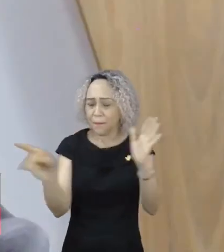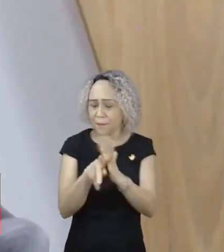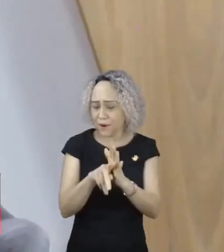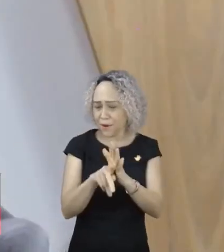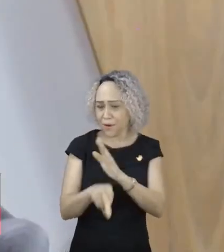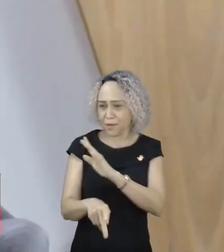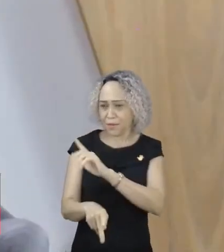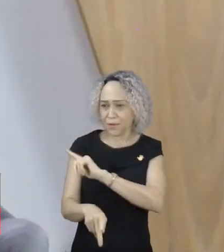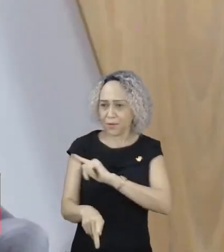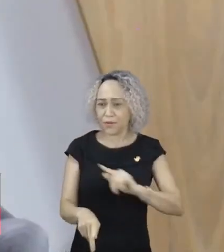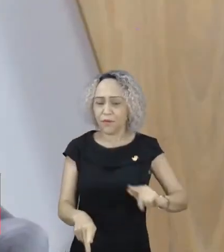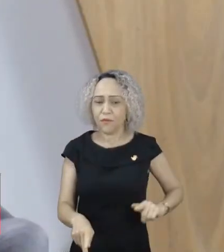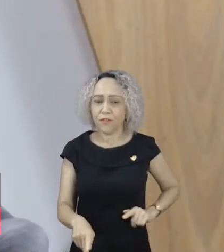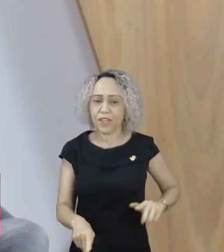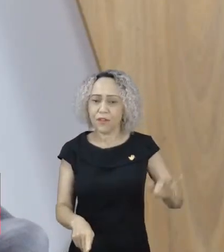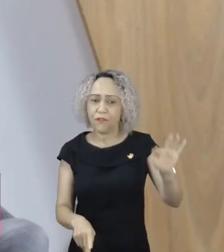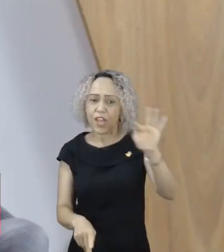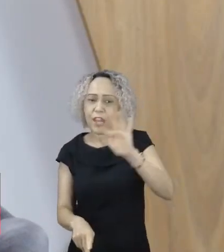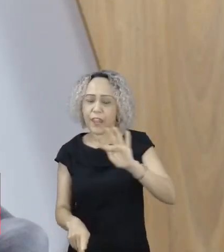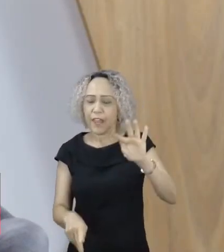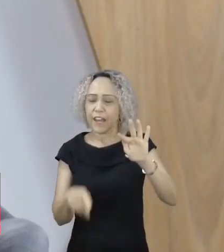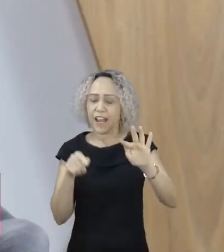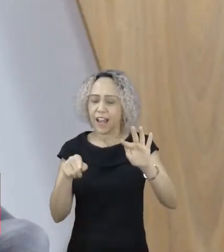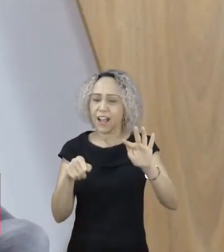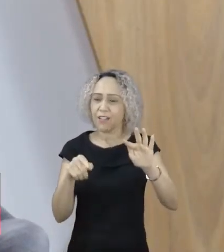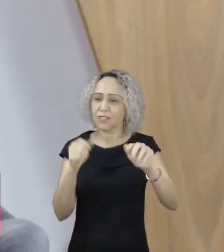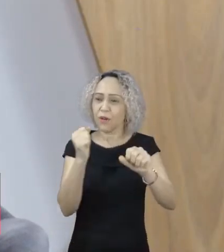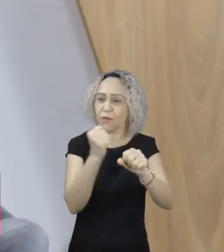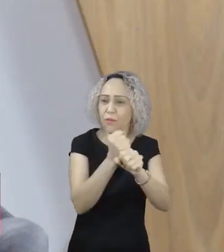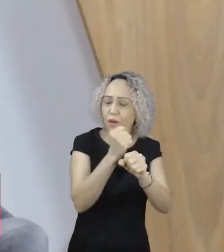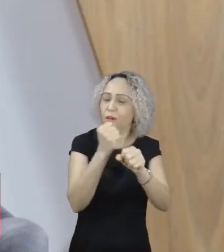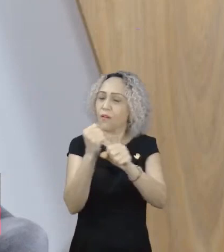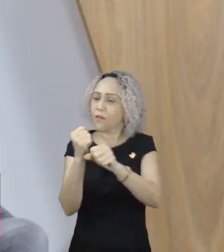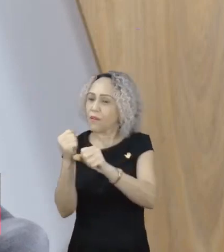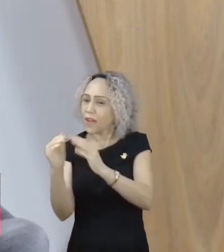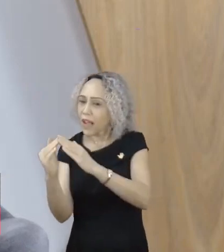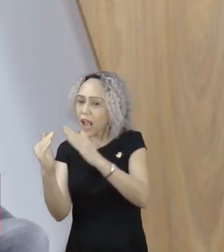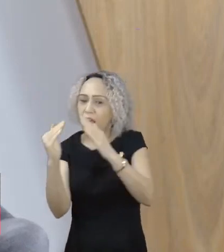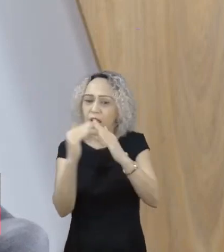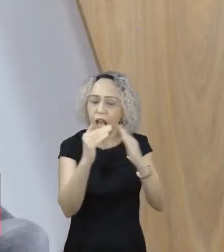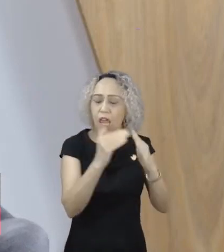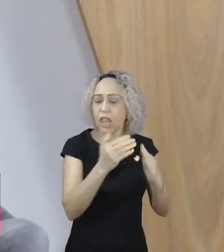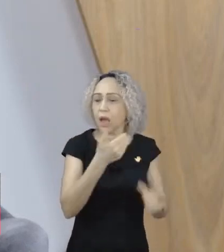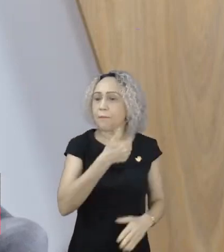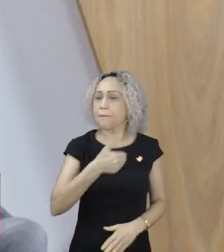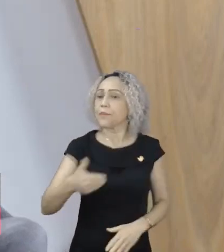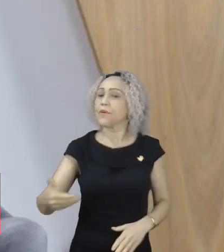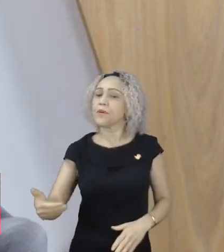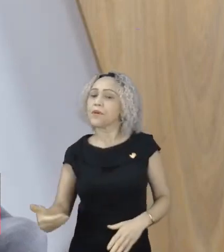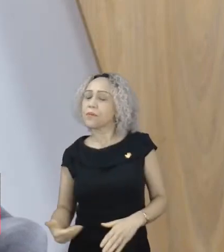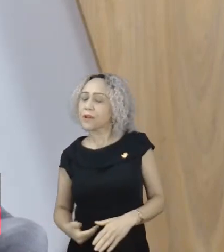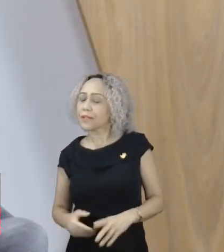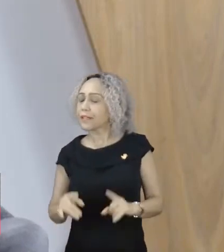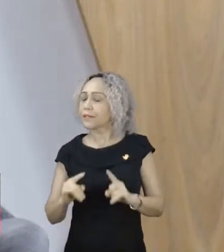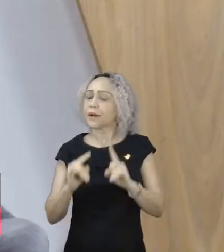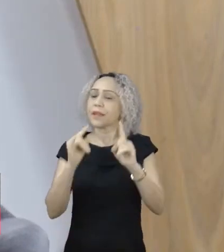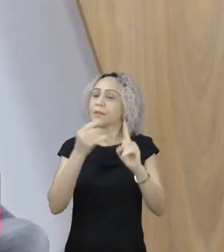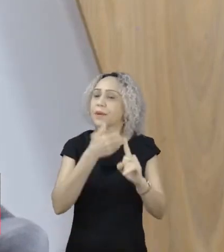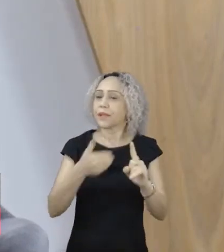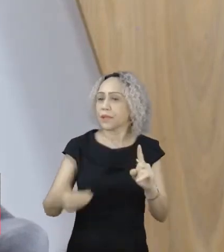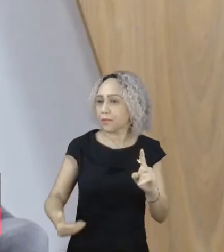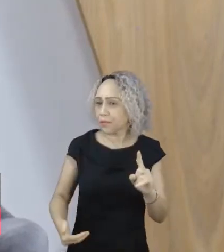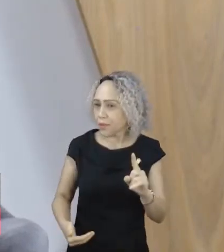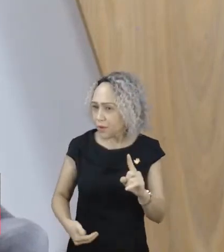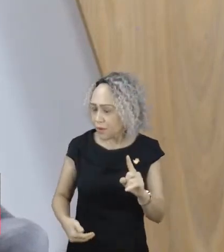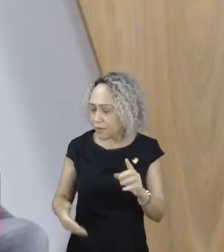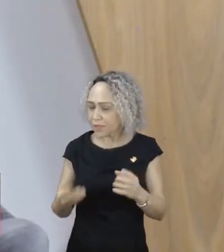os estados e municípios. Provavelmente todo mundo na sua cidade, né? Imagino que tem gente assistindo a gente de vários locais, já viu